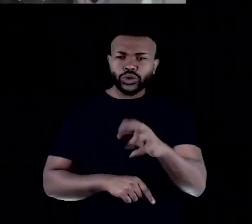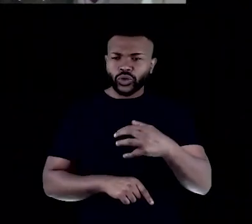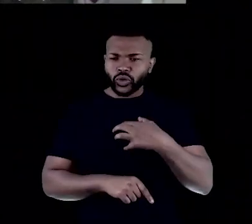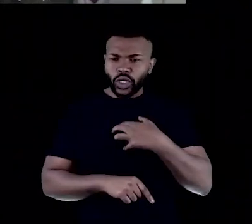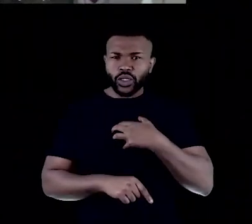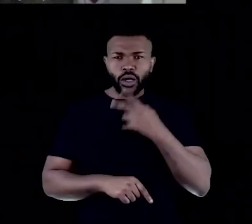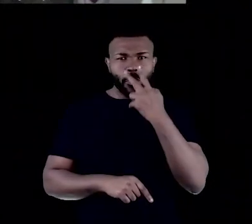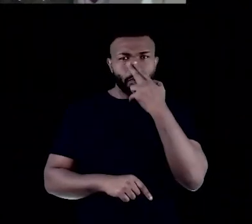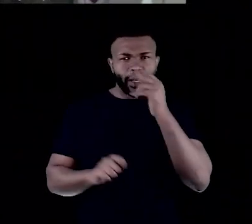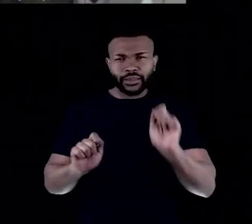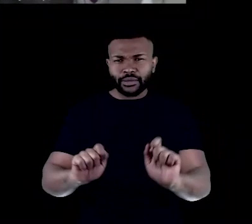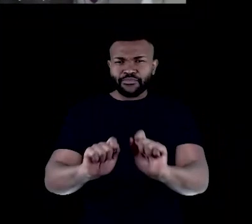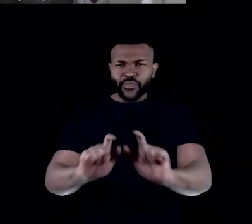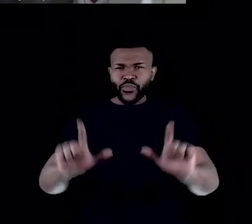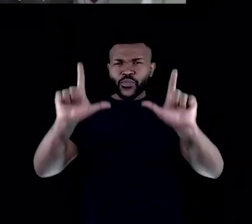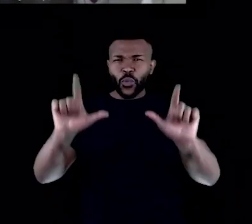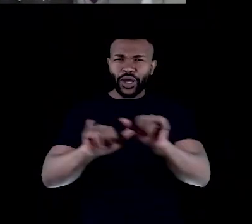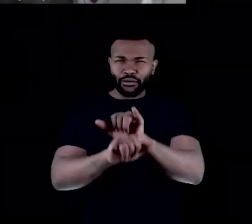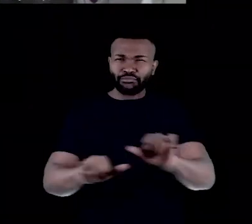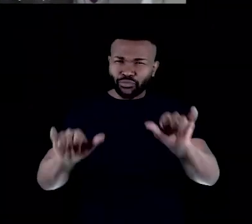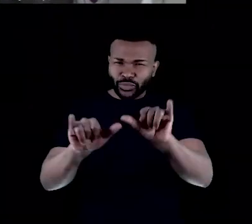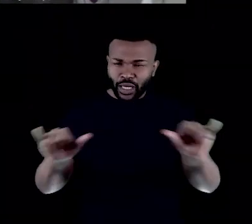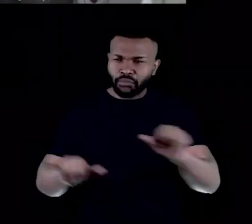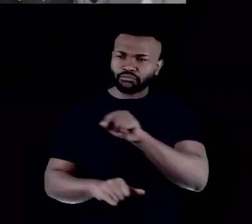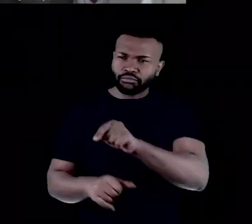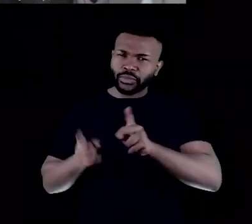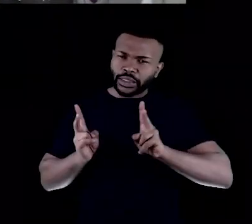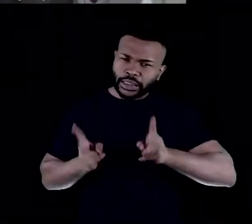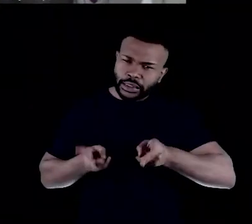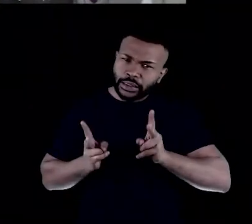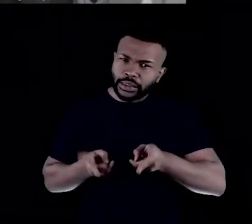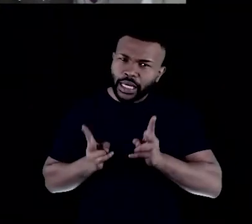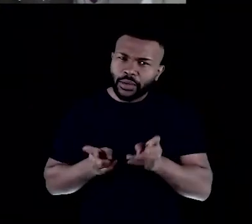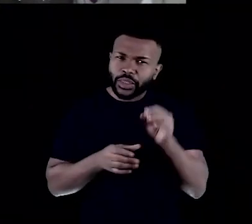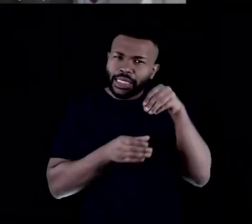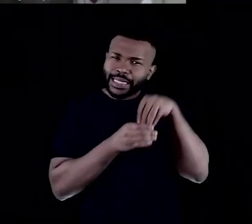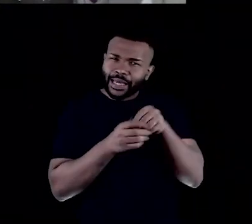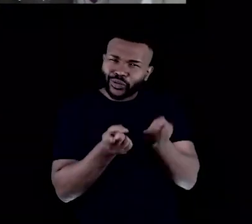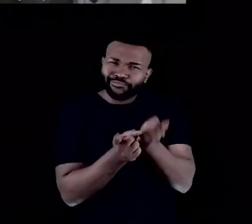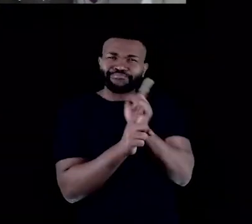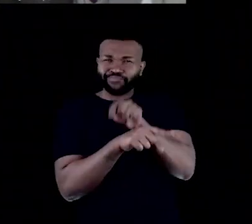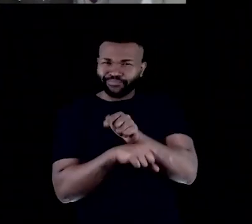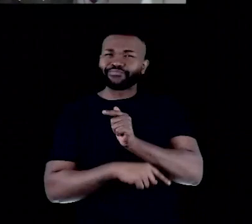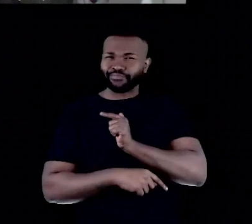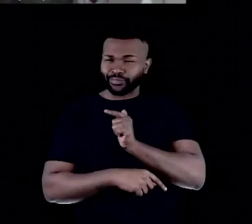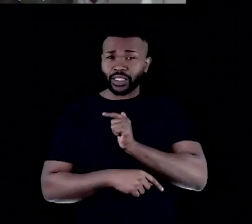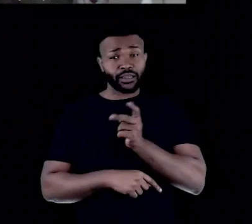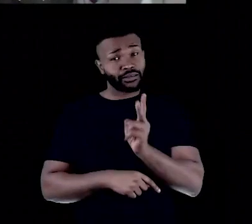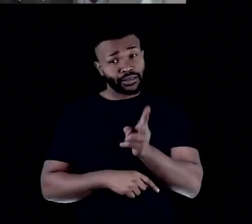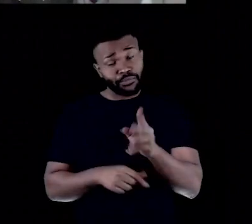usam esse formato, por exemplo, quase do slogan publicitário, vocês estão sempre subvertendo por dentro